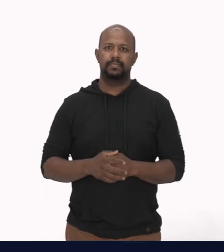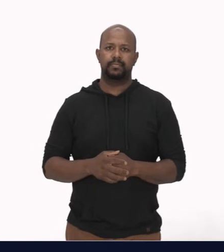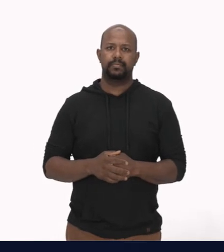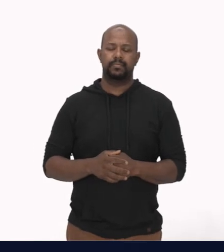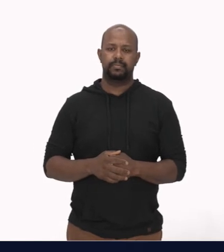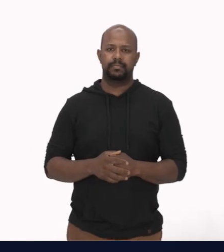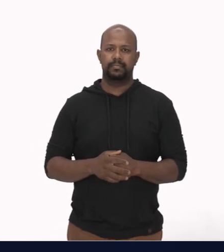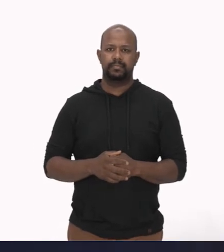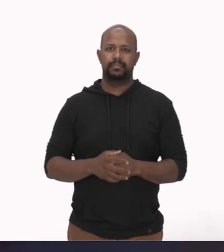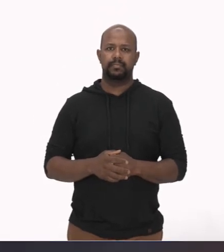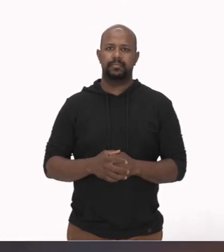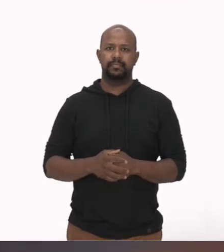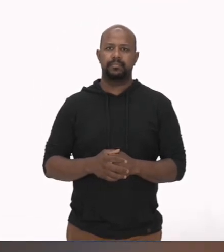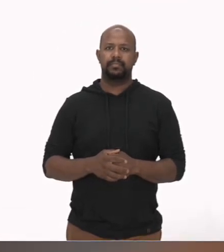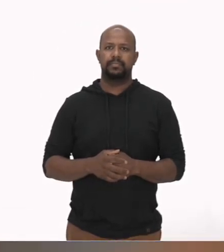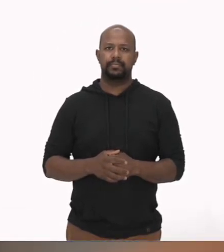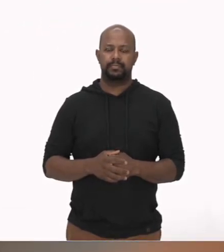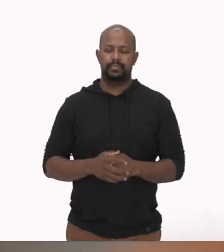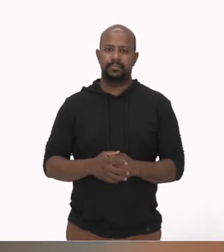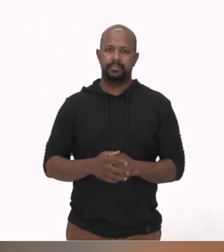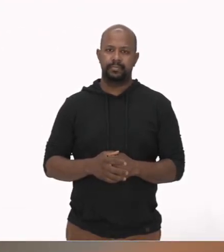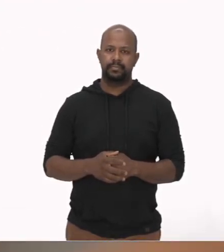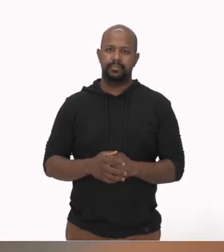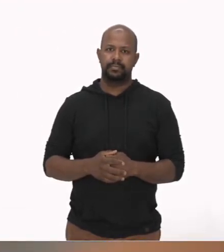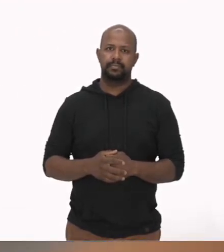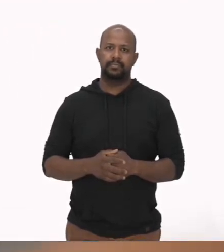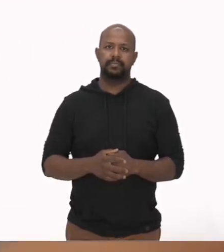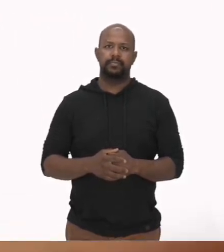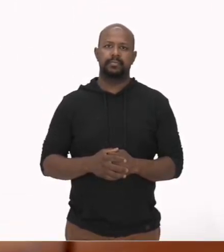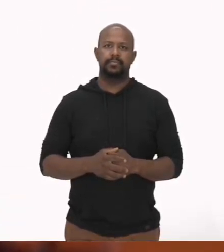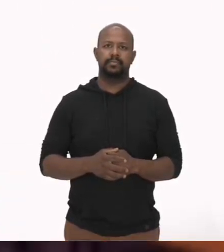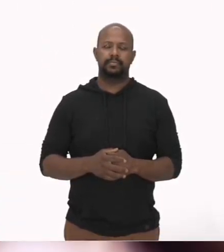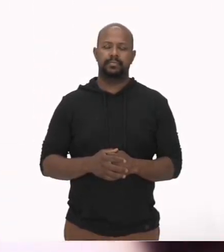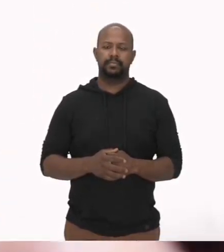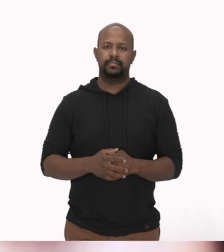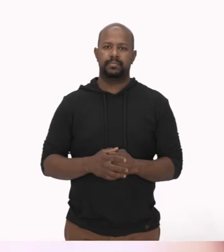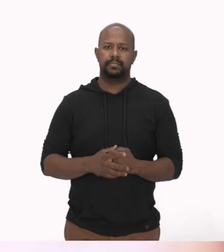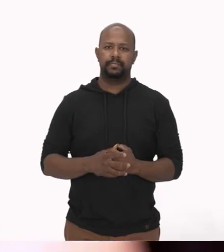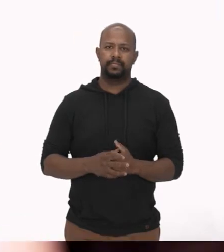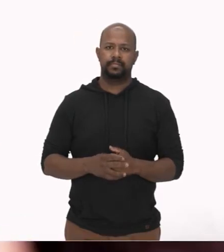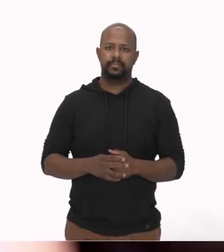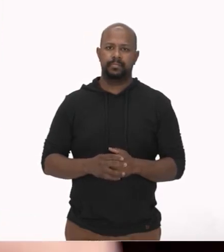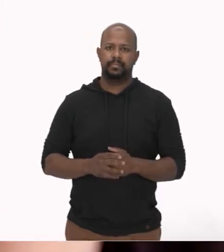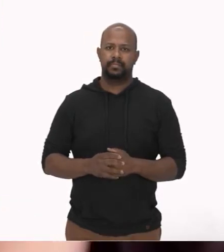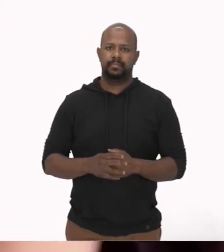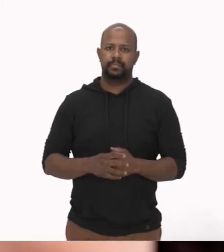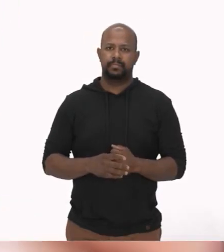Hi, sweetie. How are you today?